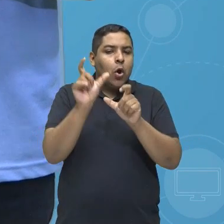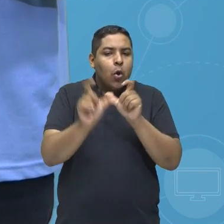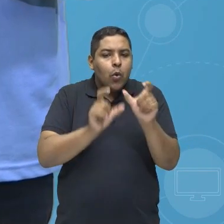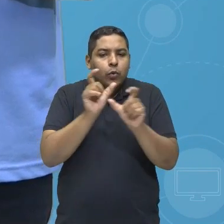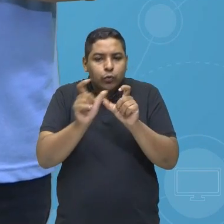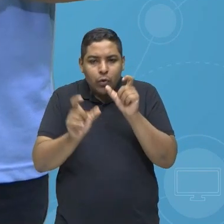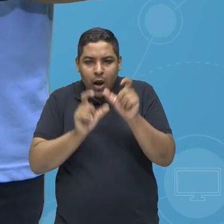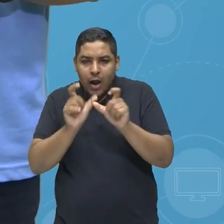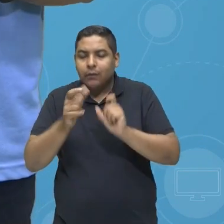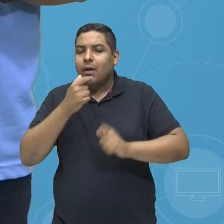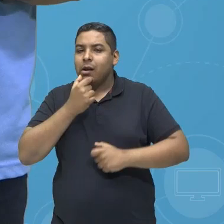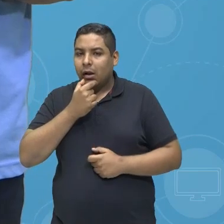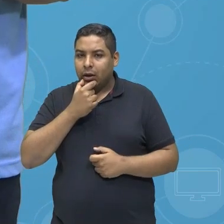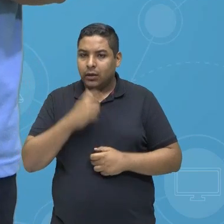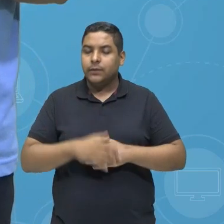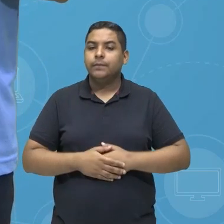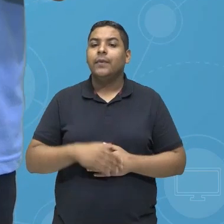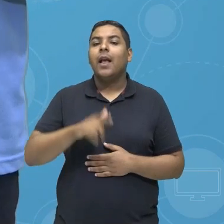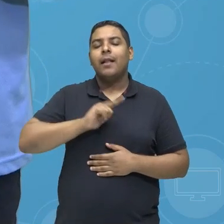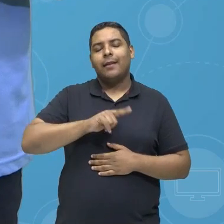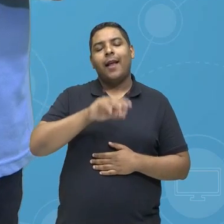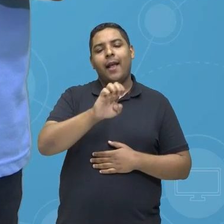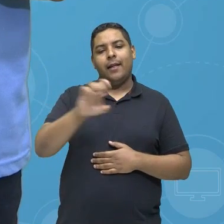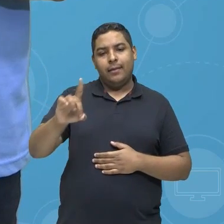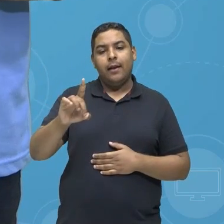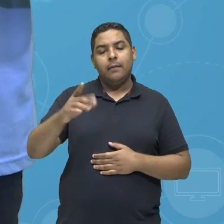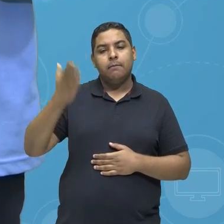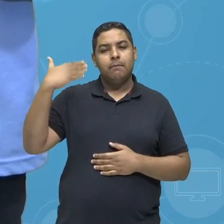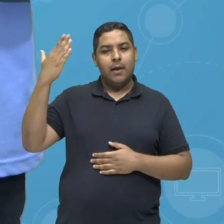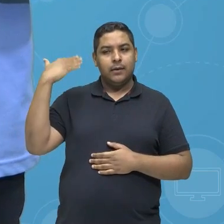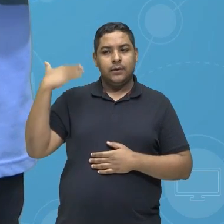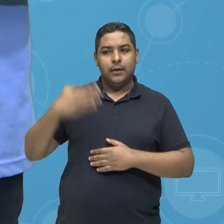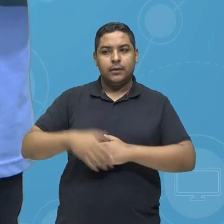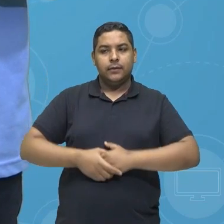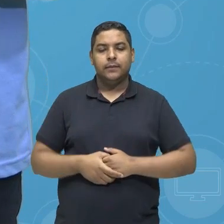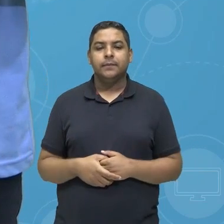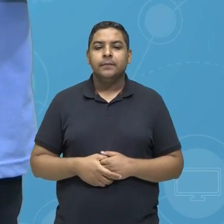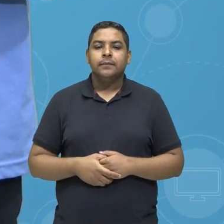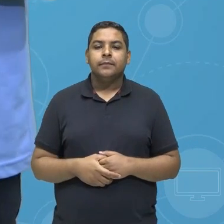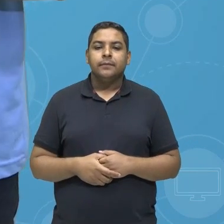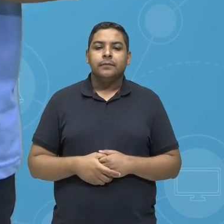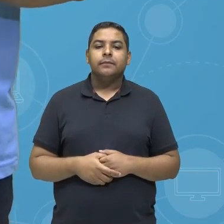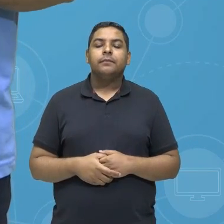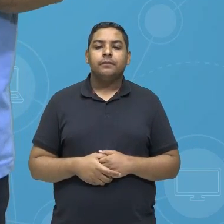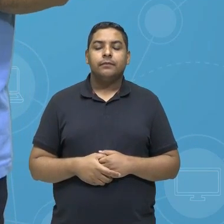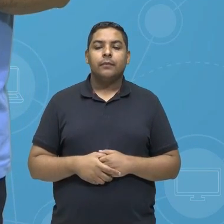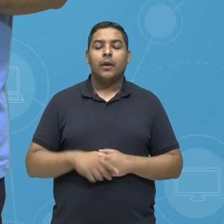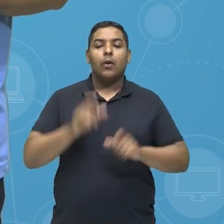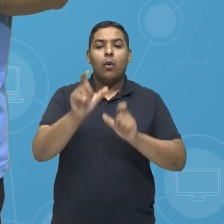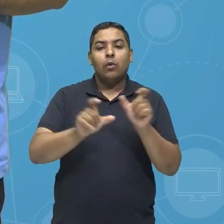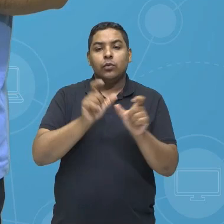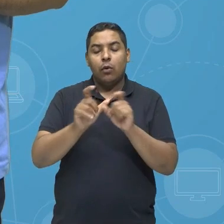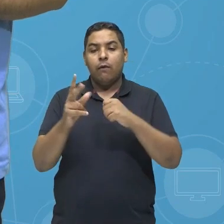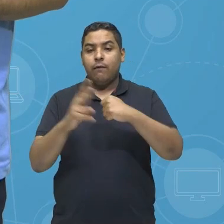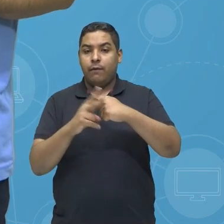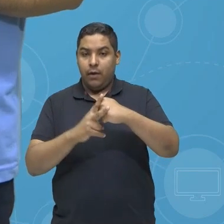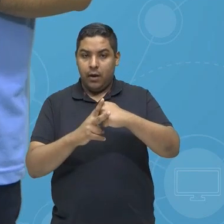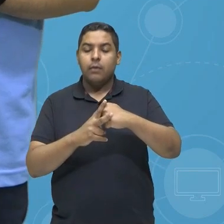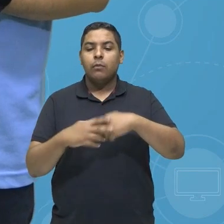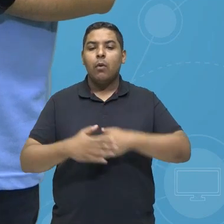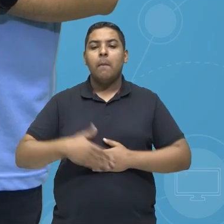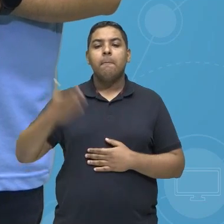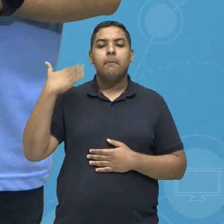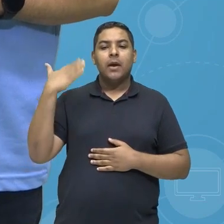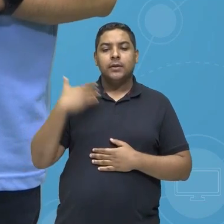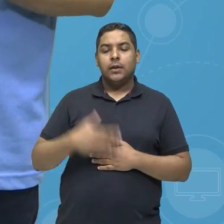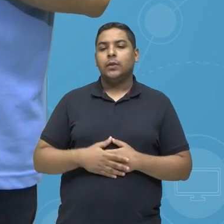os verbos regulares têm terminação em ED no passado. Então, quando eu conjugo um verbo regular no passado, ele vai ter terminação ED.